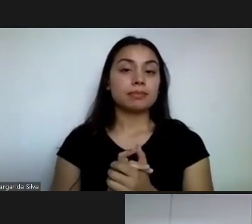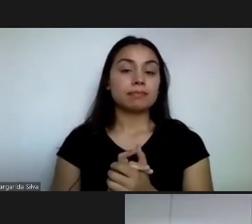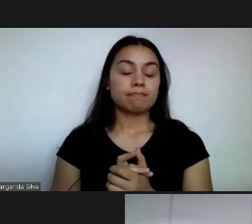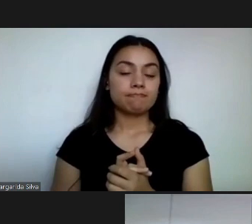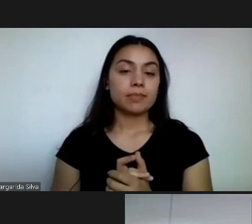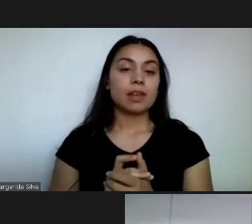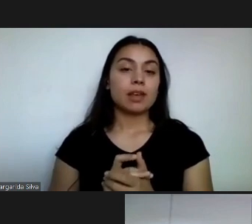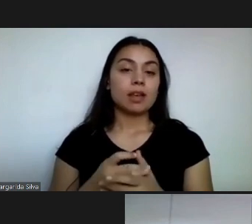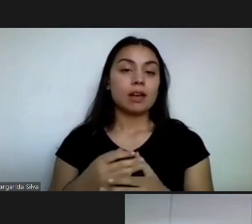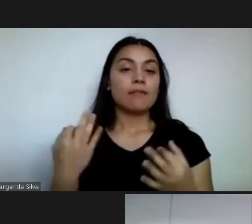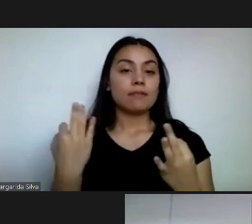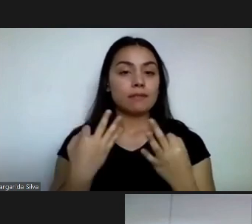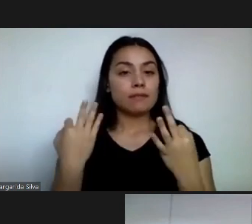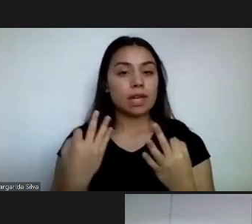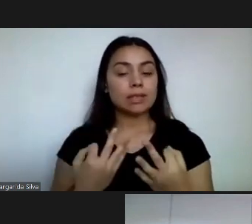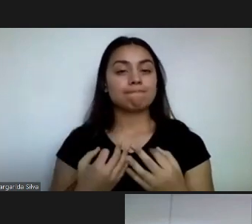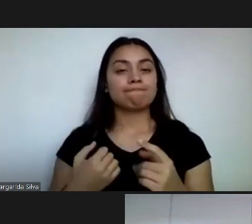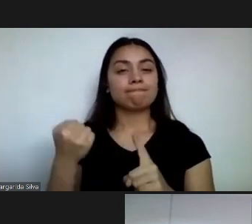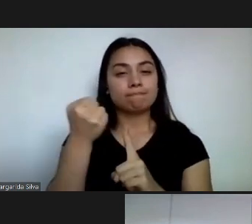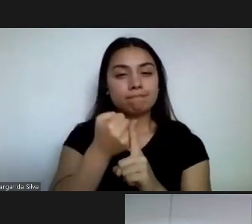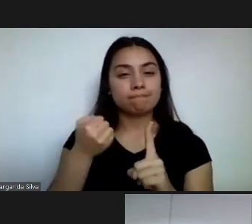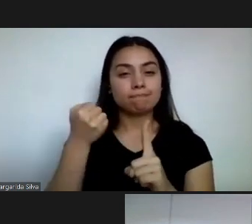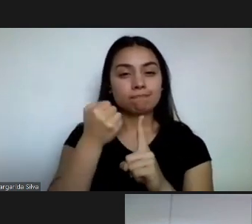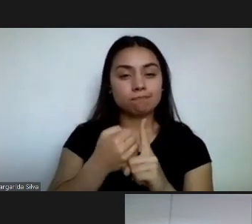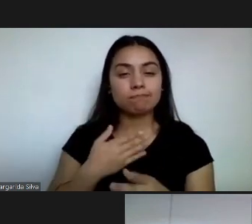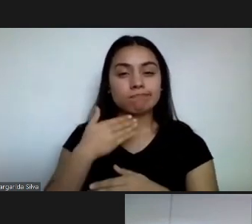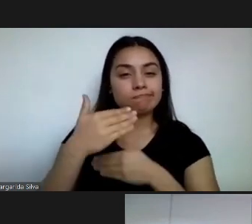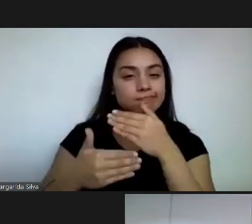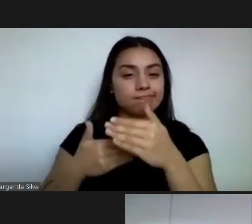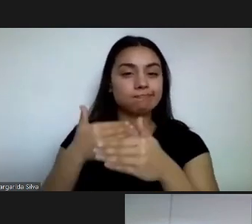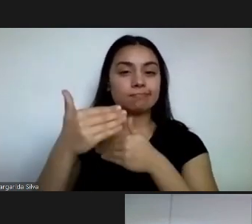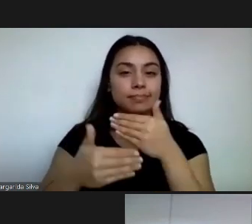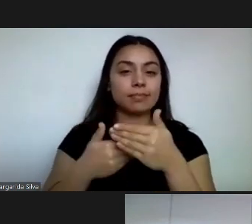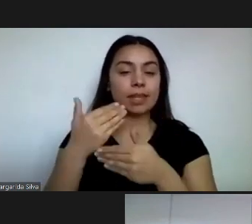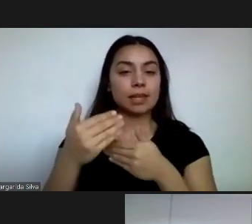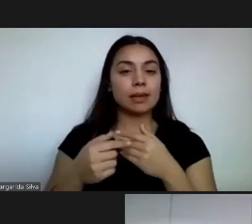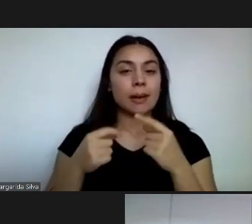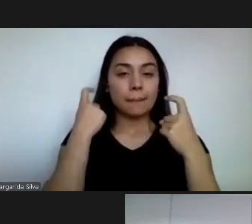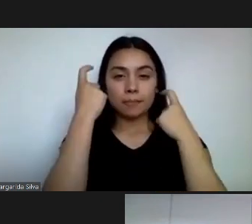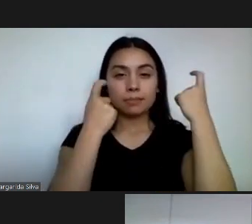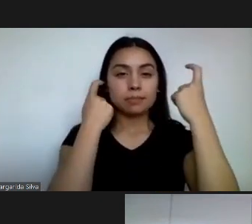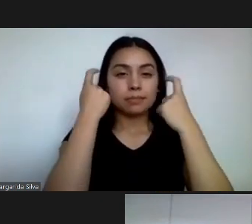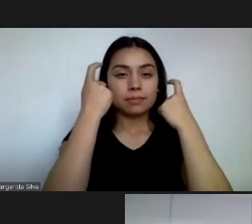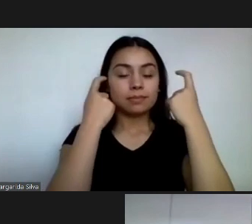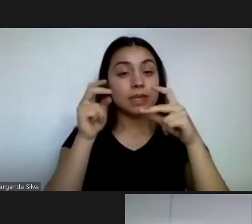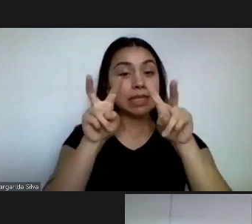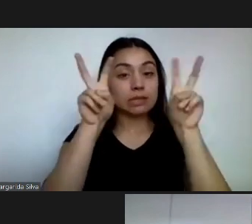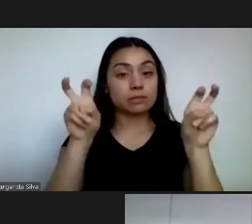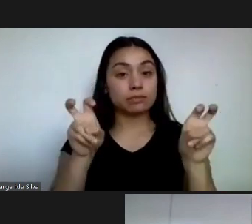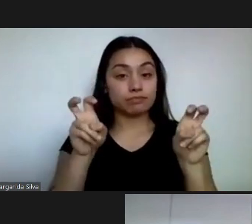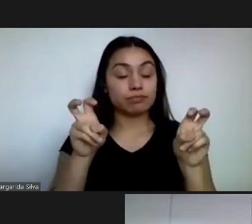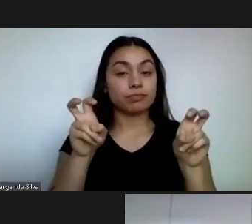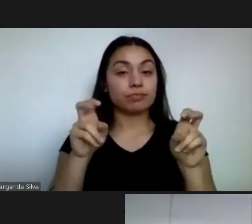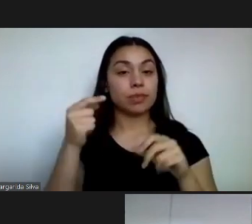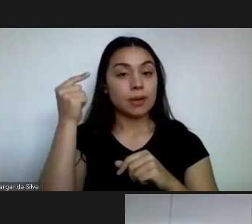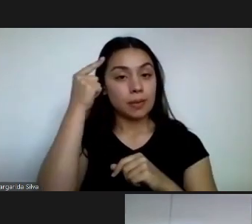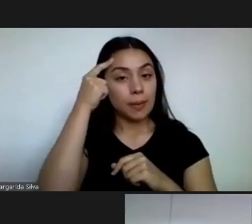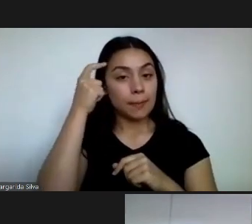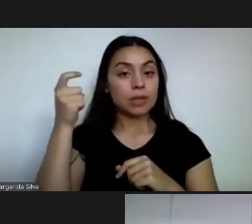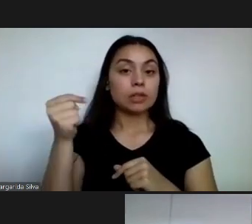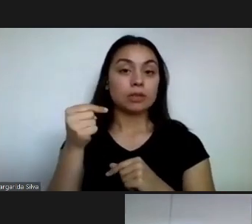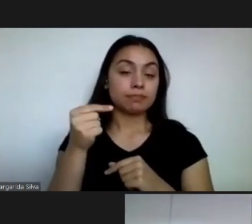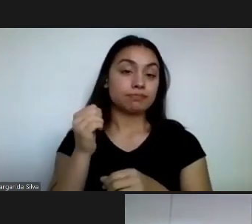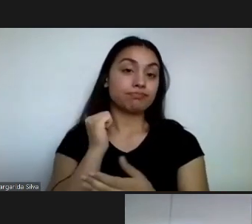facto trabalhar e refletir e pensar sobre estes assuntos e debater entre nós. É importante ter estas